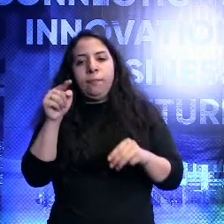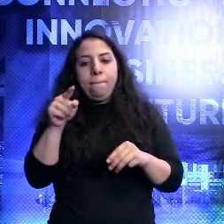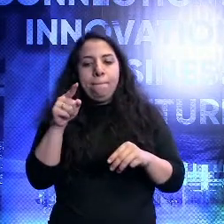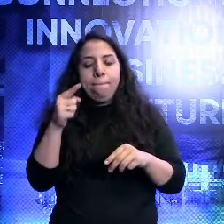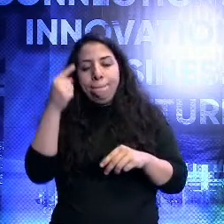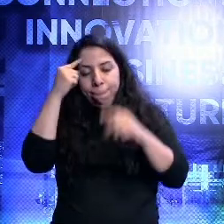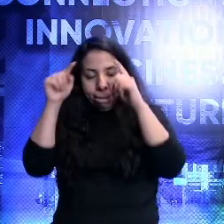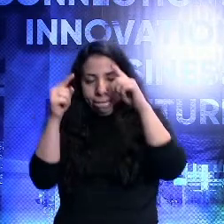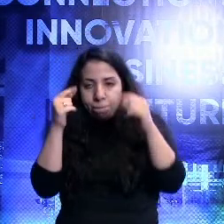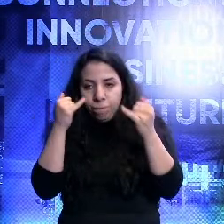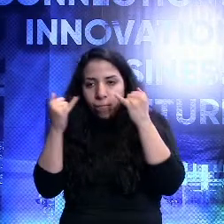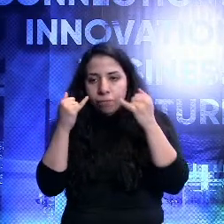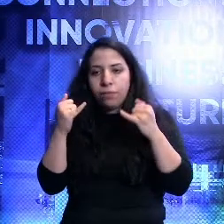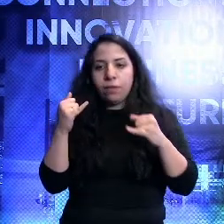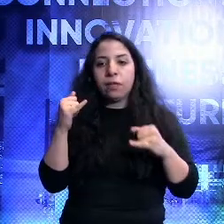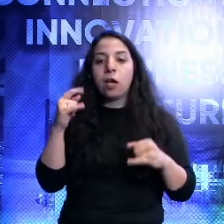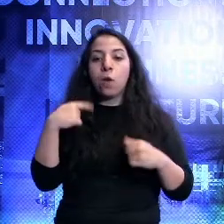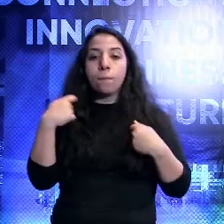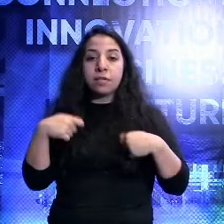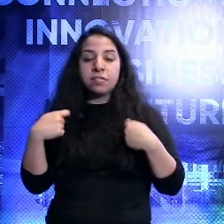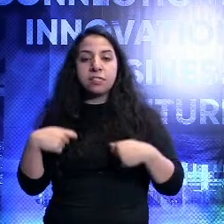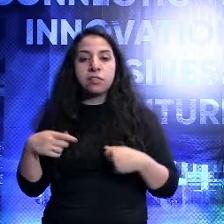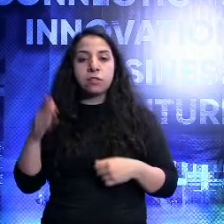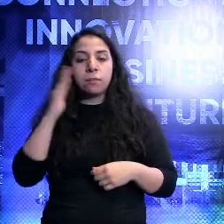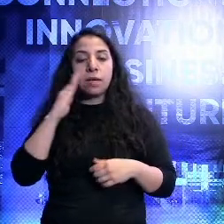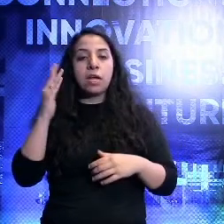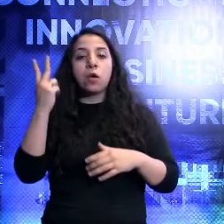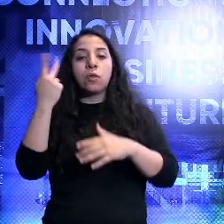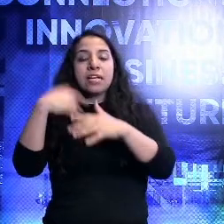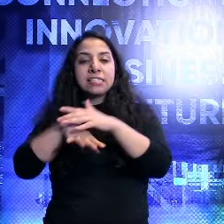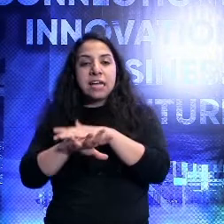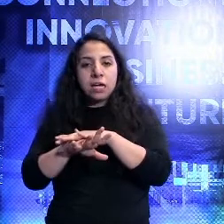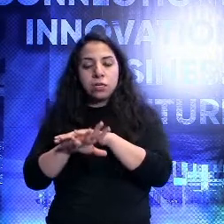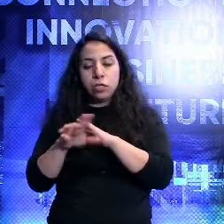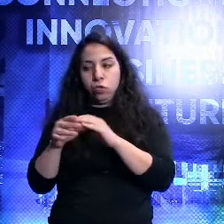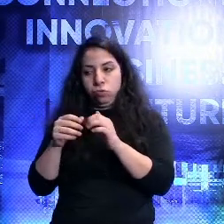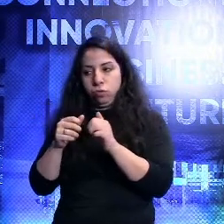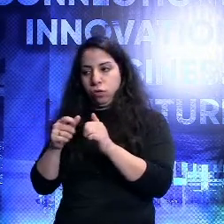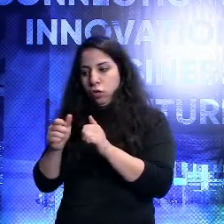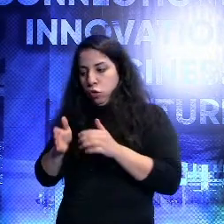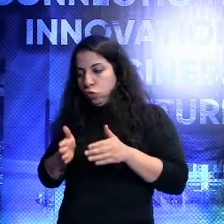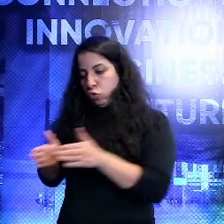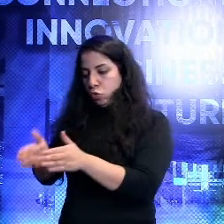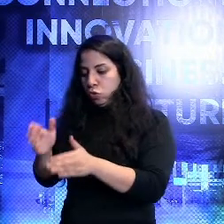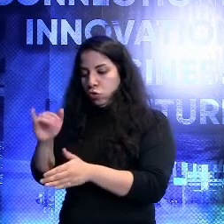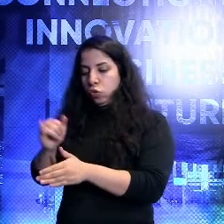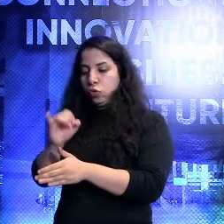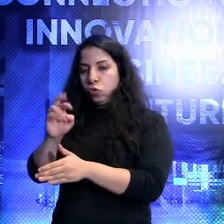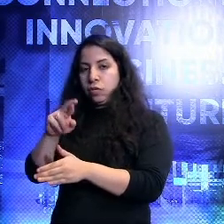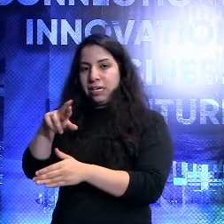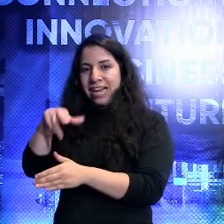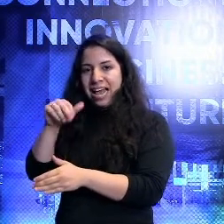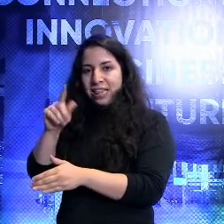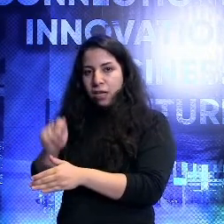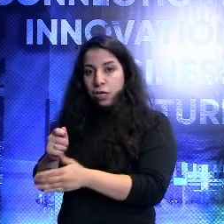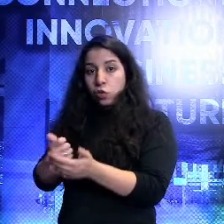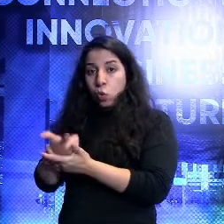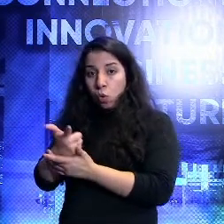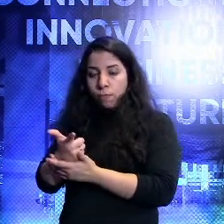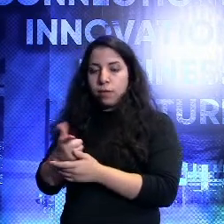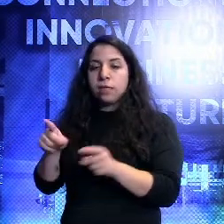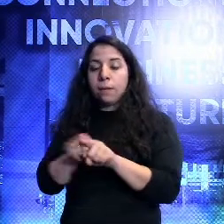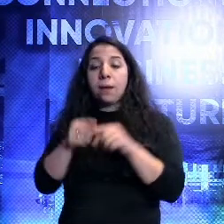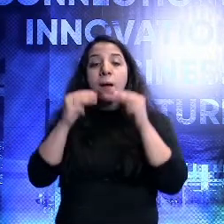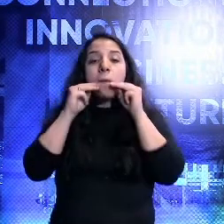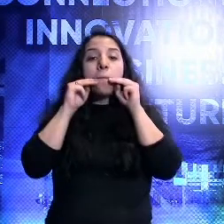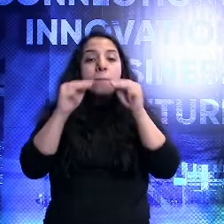atender o pessoal que faz o design da jornada de compra, o pessoal do marketing de conteúdo, que vai